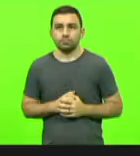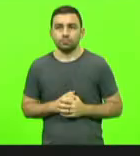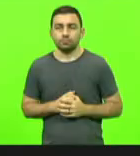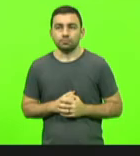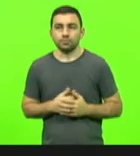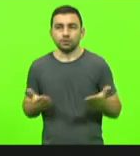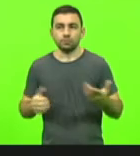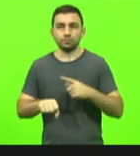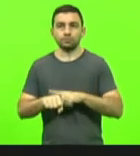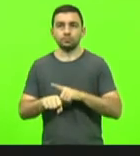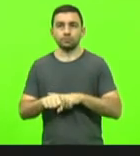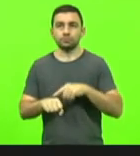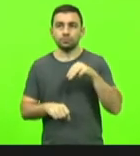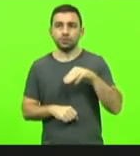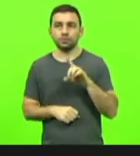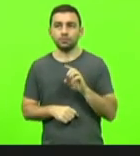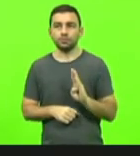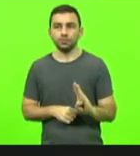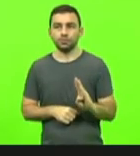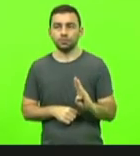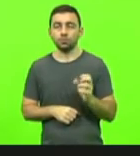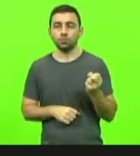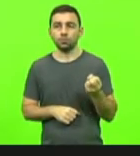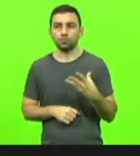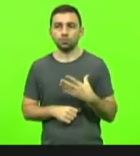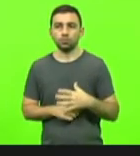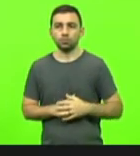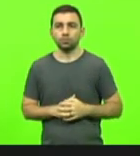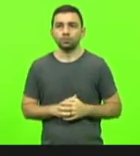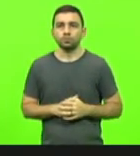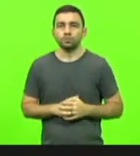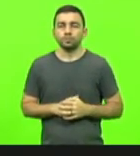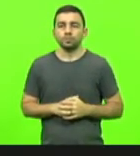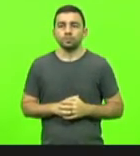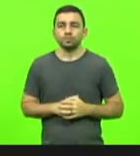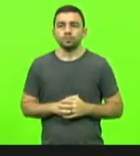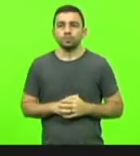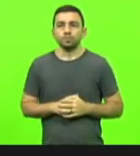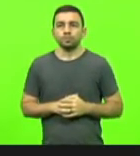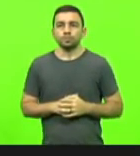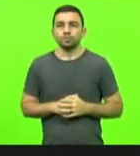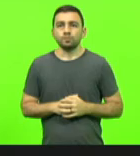é do bloco MDB Novo. Algum deputado vai fazer uso da palavra?